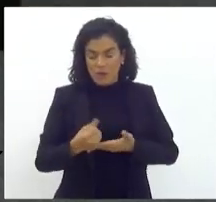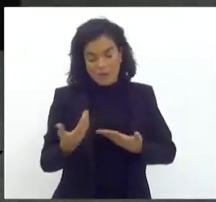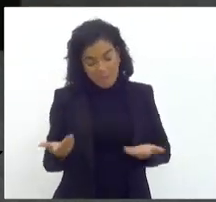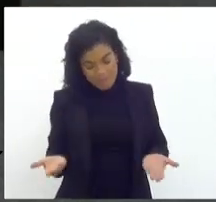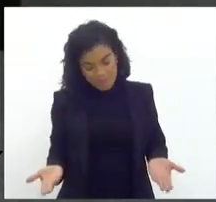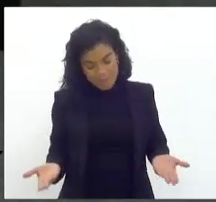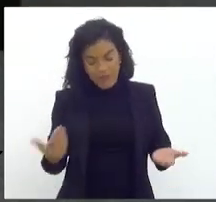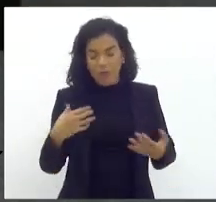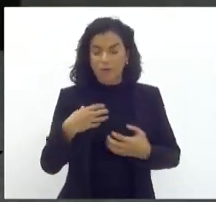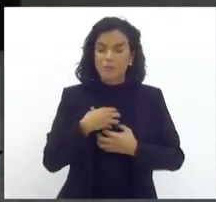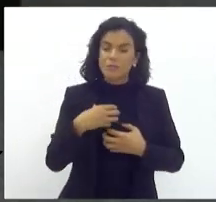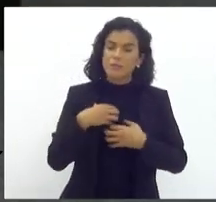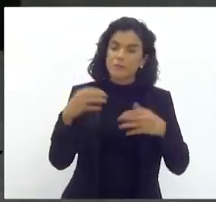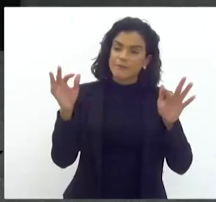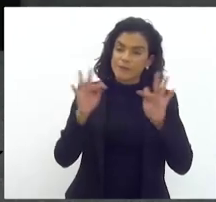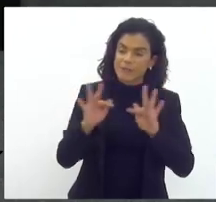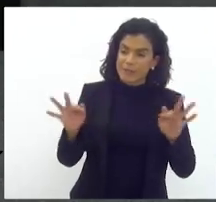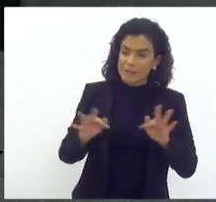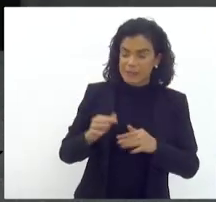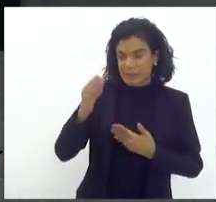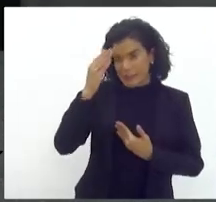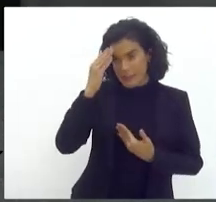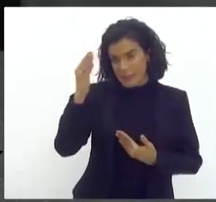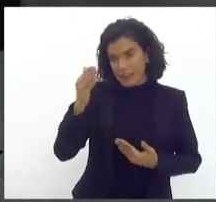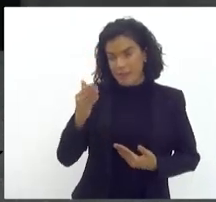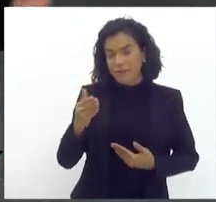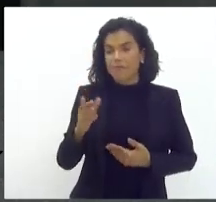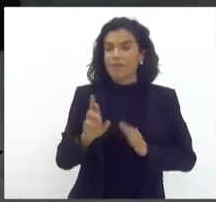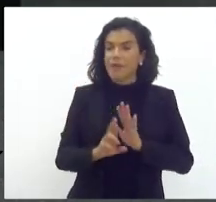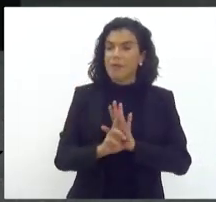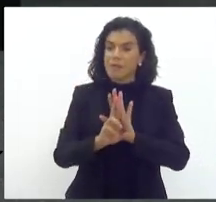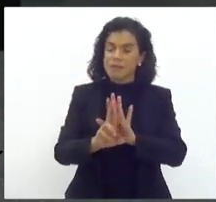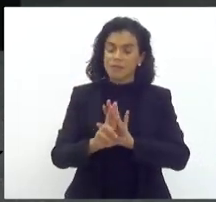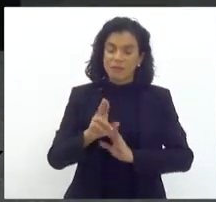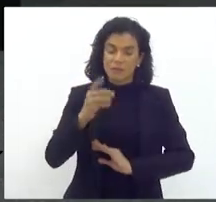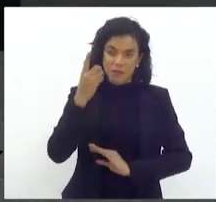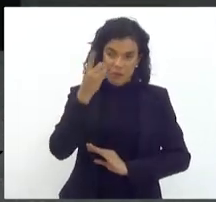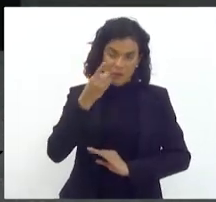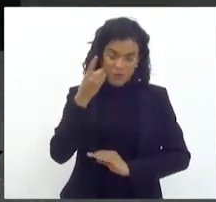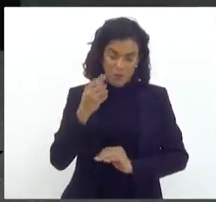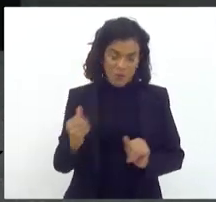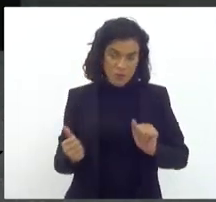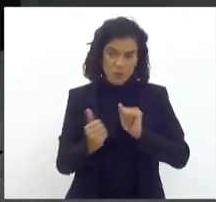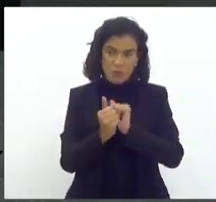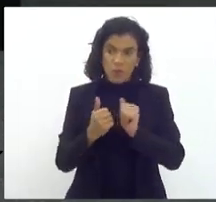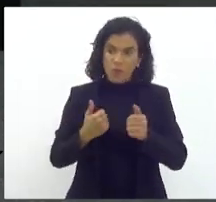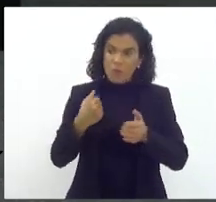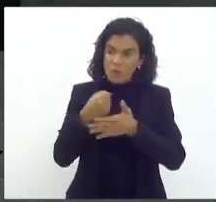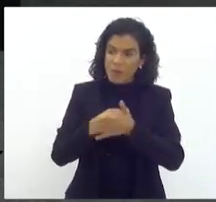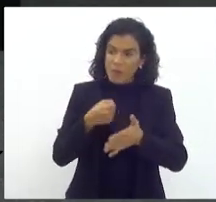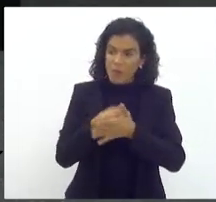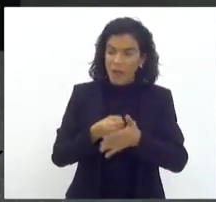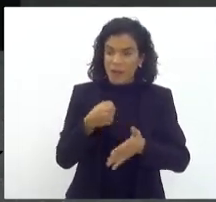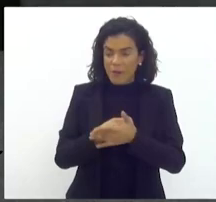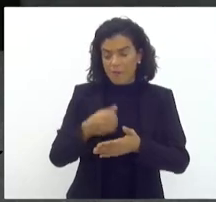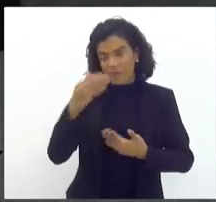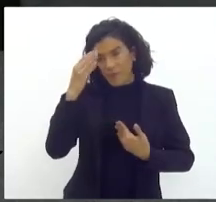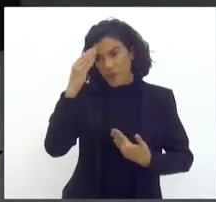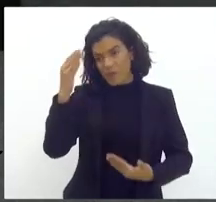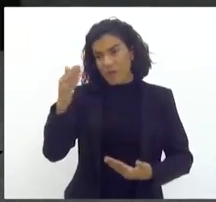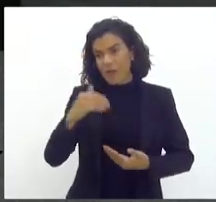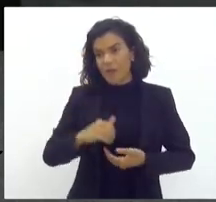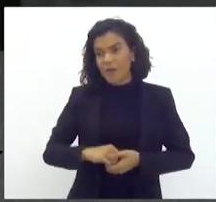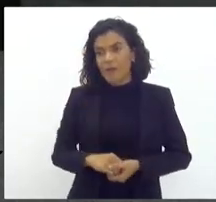Fico muito agradecida que o presidente em nome dos deputados que junto aqui brigaram por essa pauta Muito obrigado